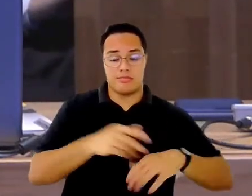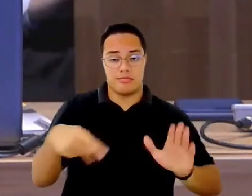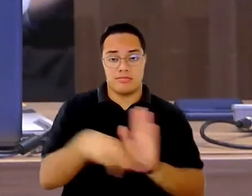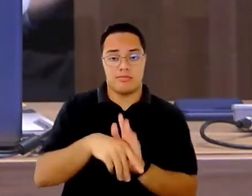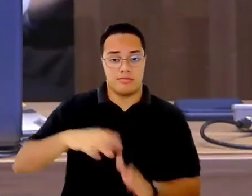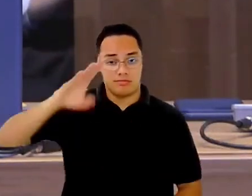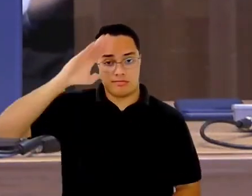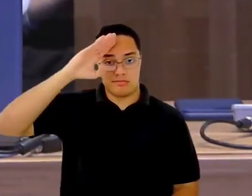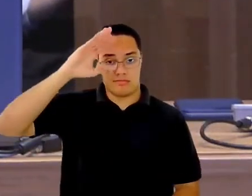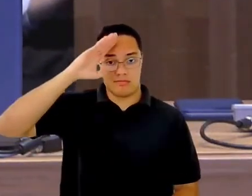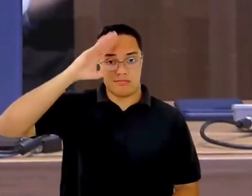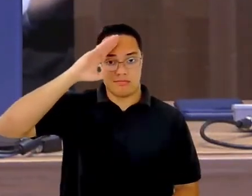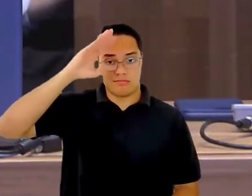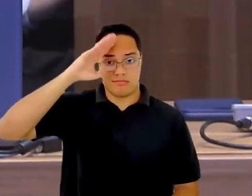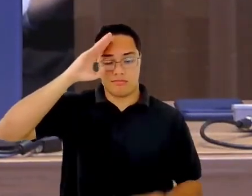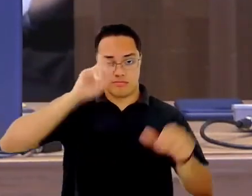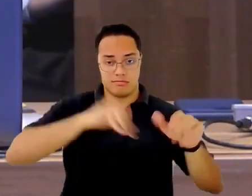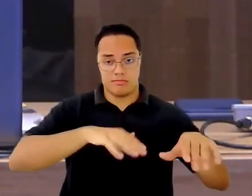inventando.